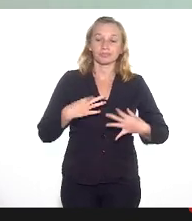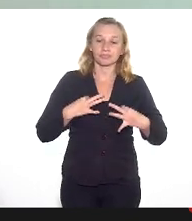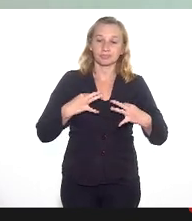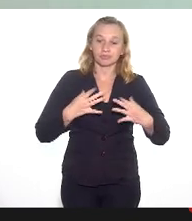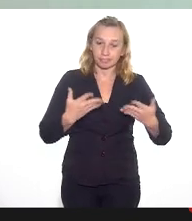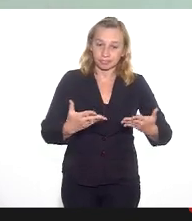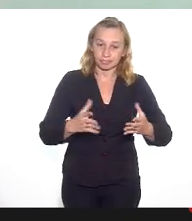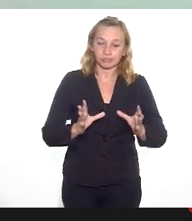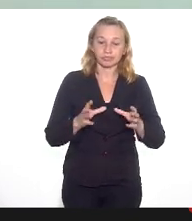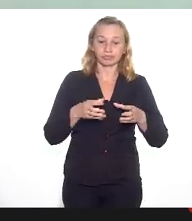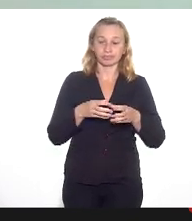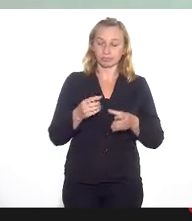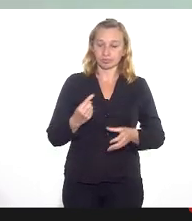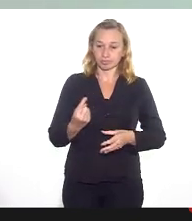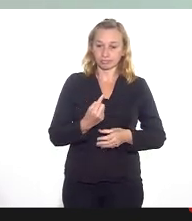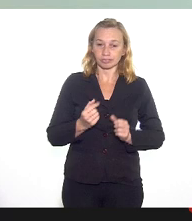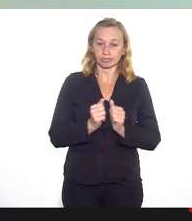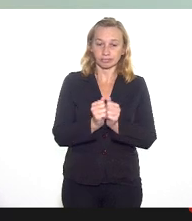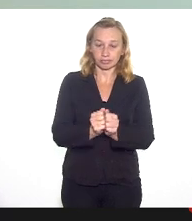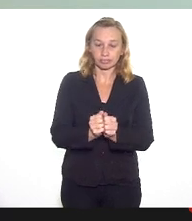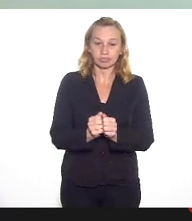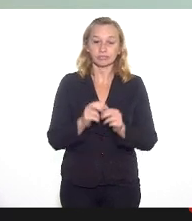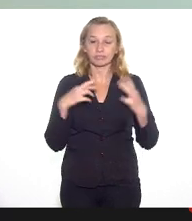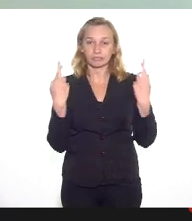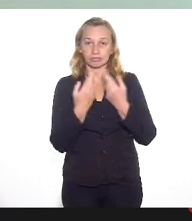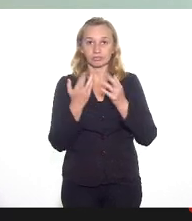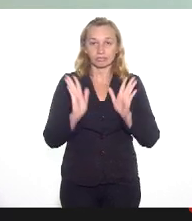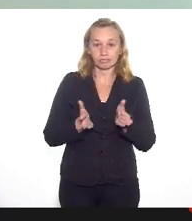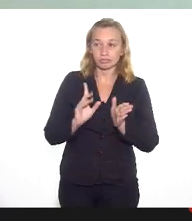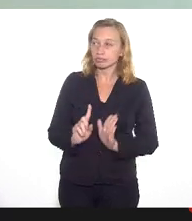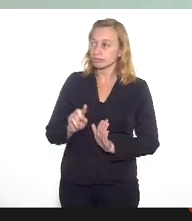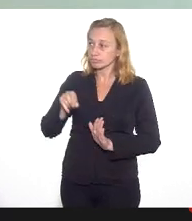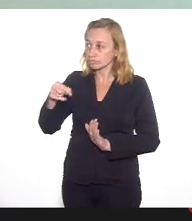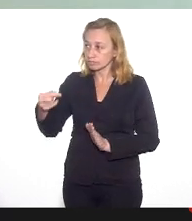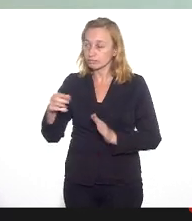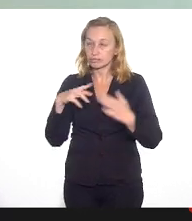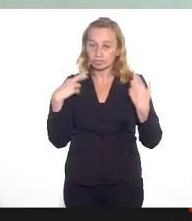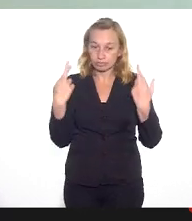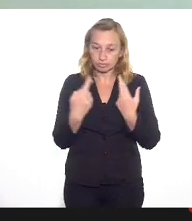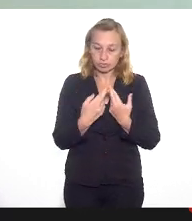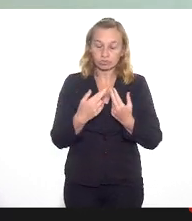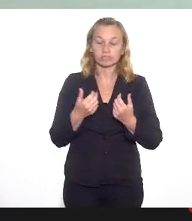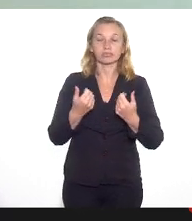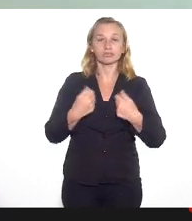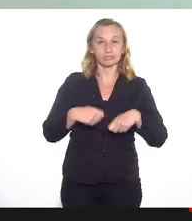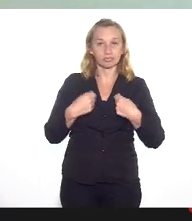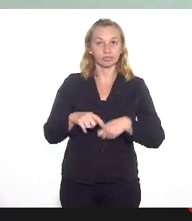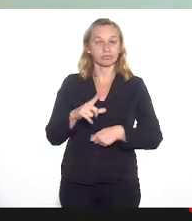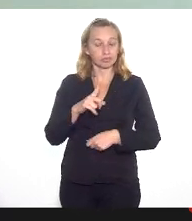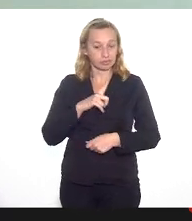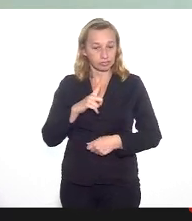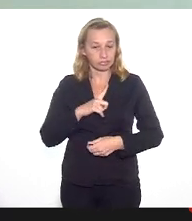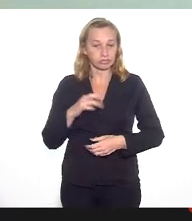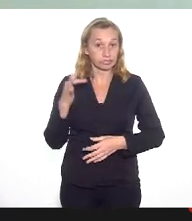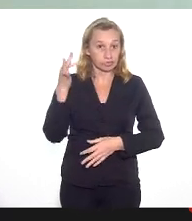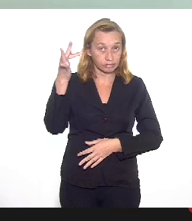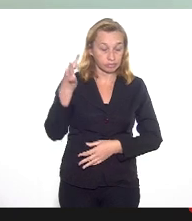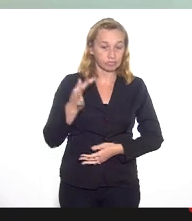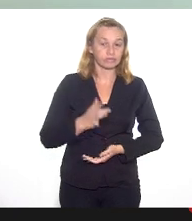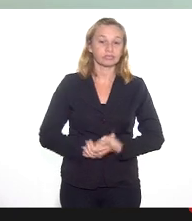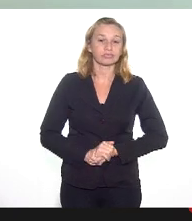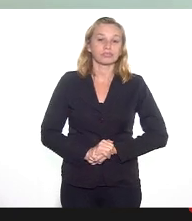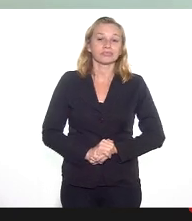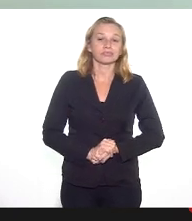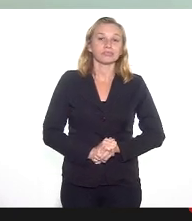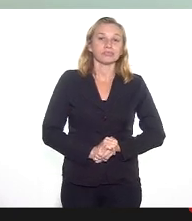da companhia em estar não só contribuindo na sessão de hoje, mas em eventuais questionamentos que possam surgir no futuro.